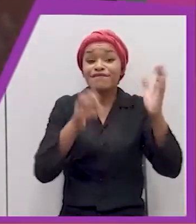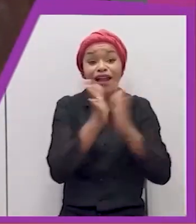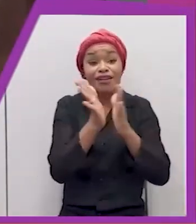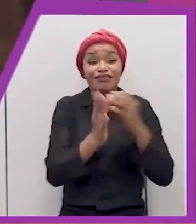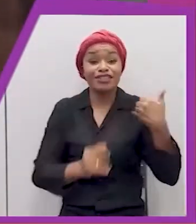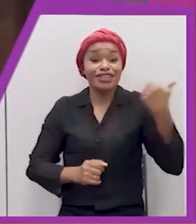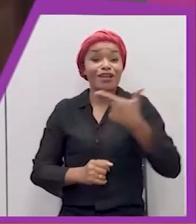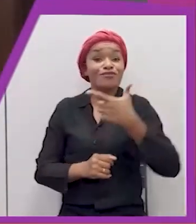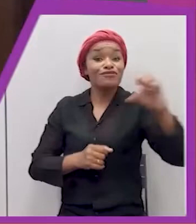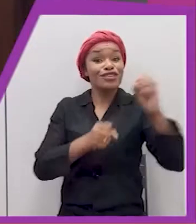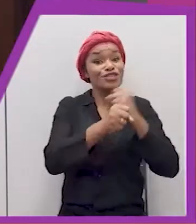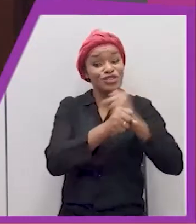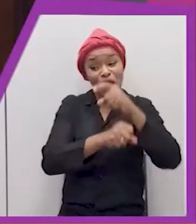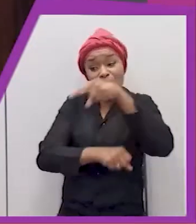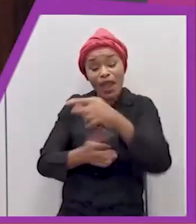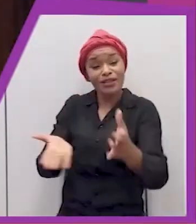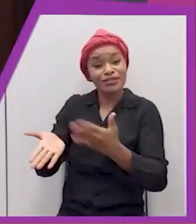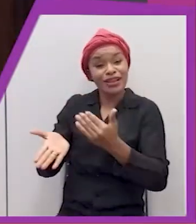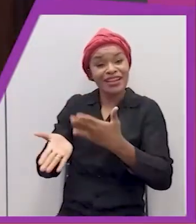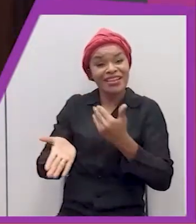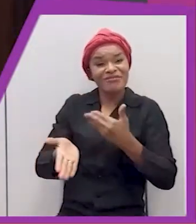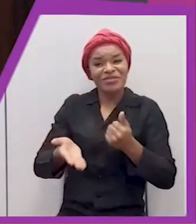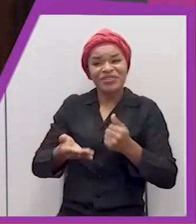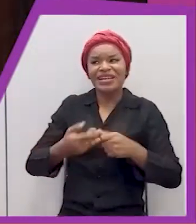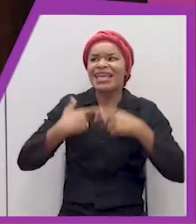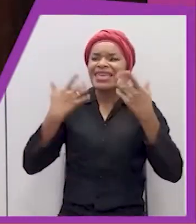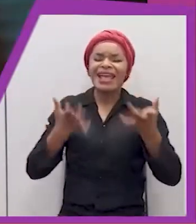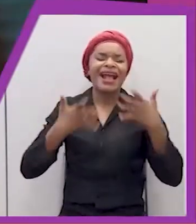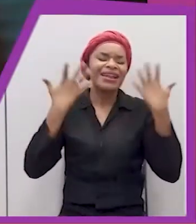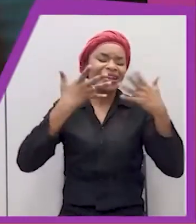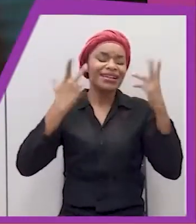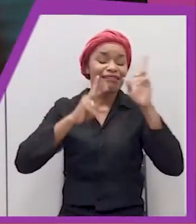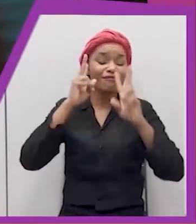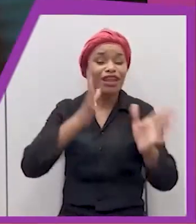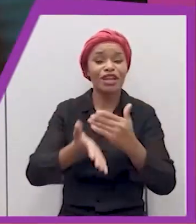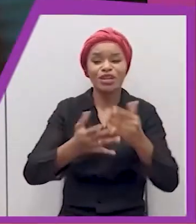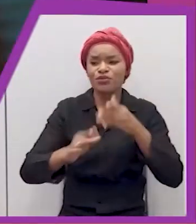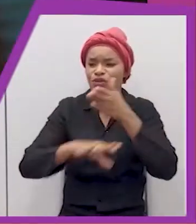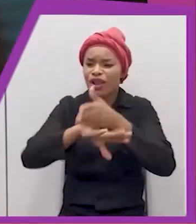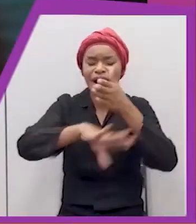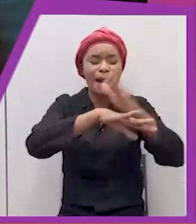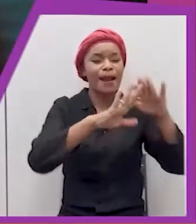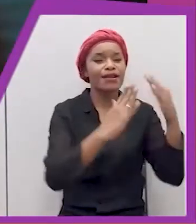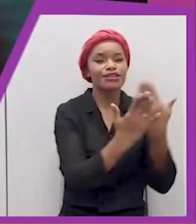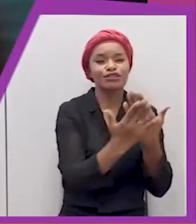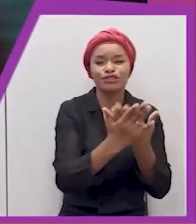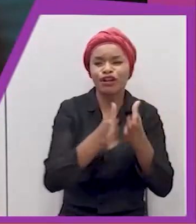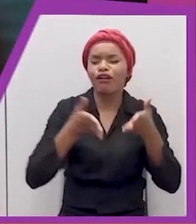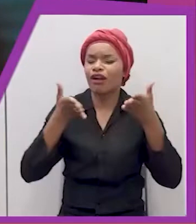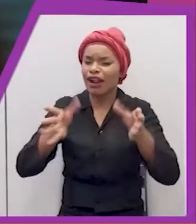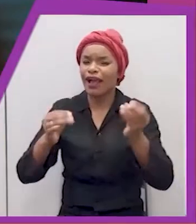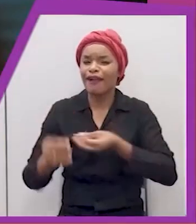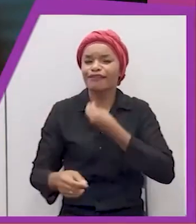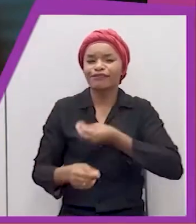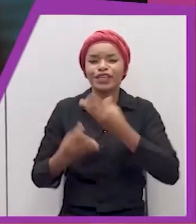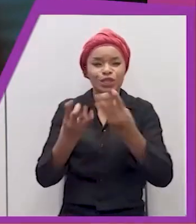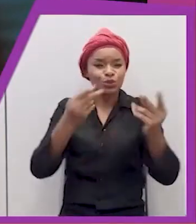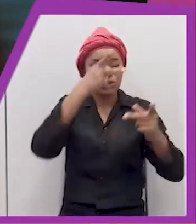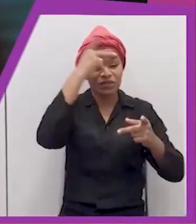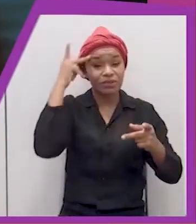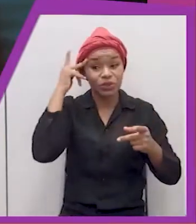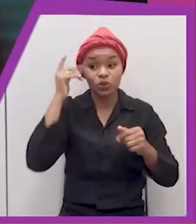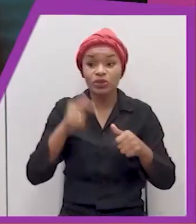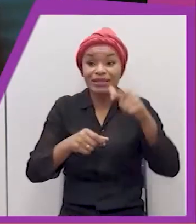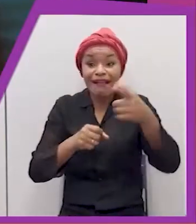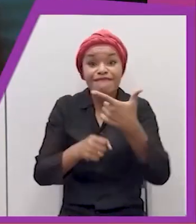carinho por ele porque esse padeiro o seu Francisco ele existiu de verdade o paradeiro do Padeiro é o meu